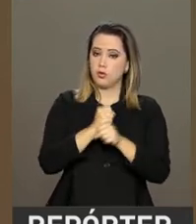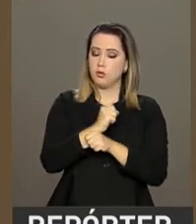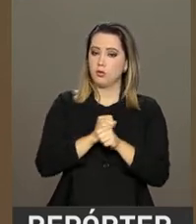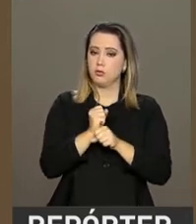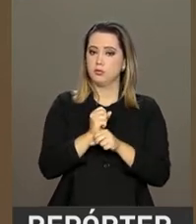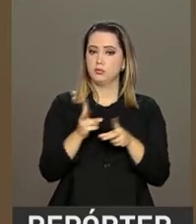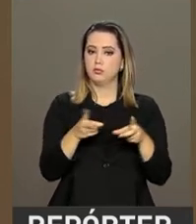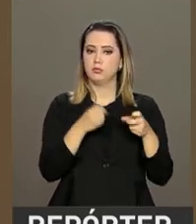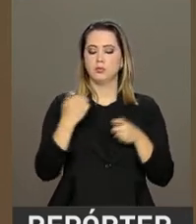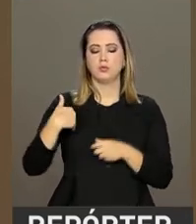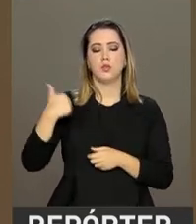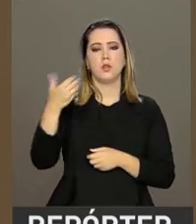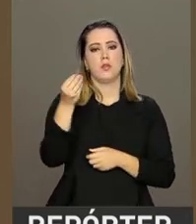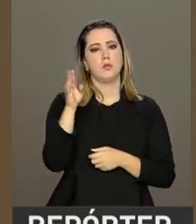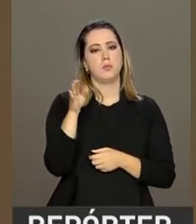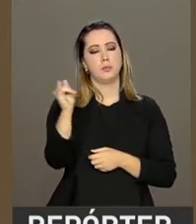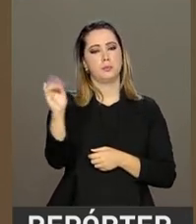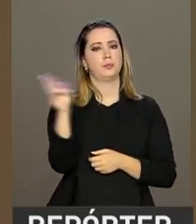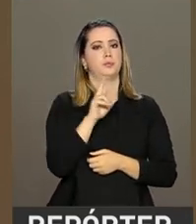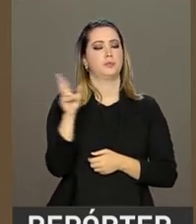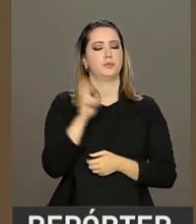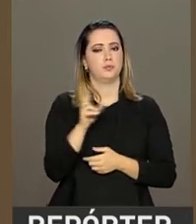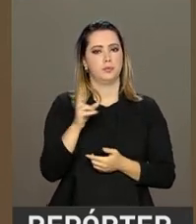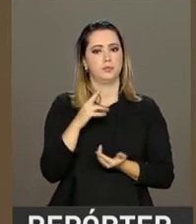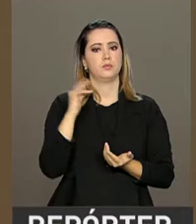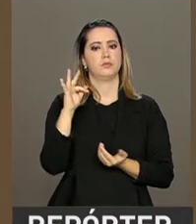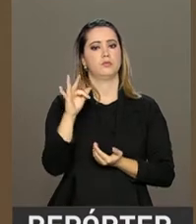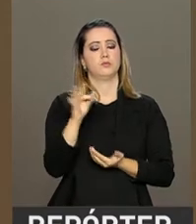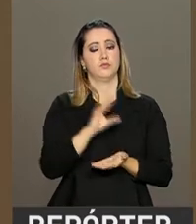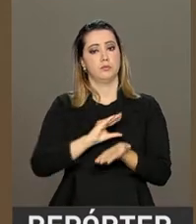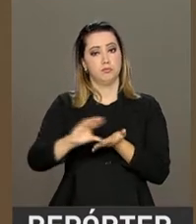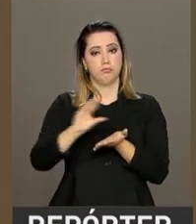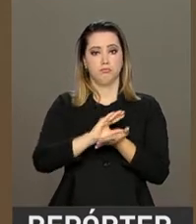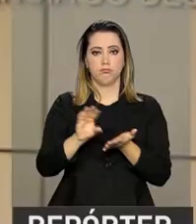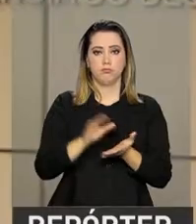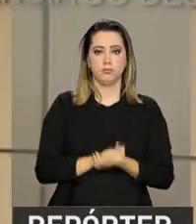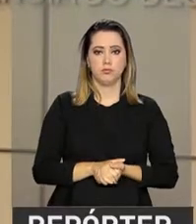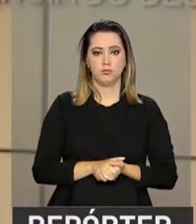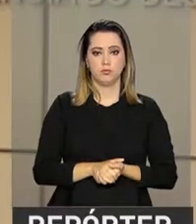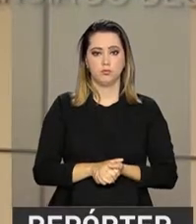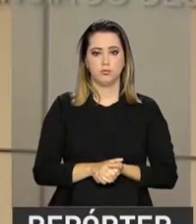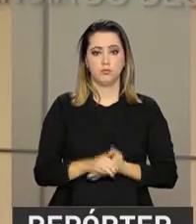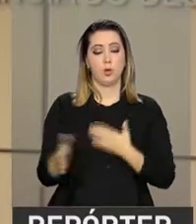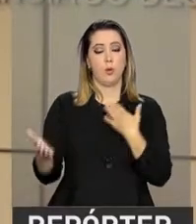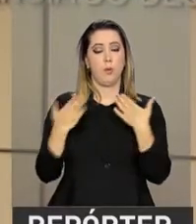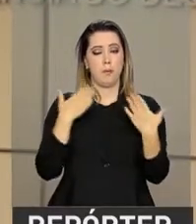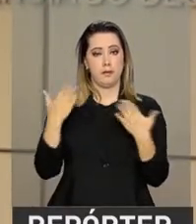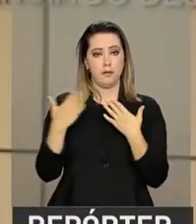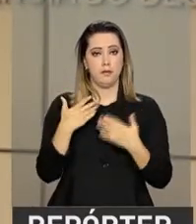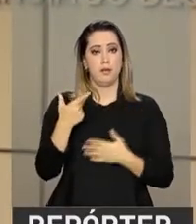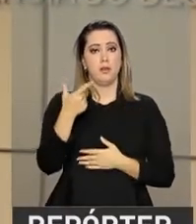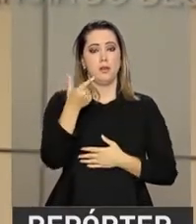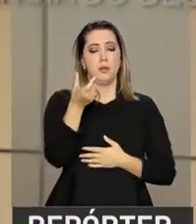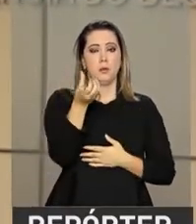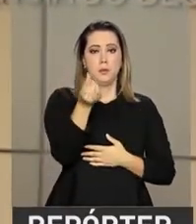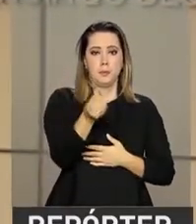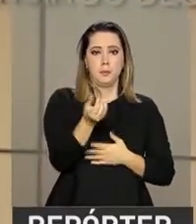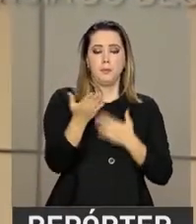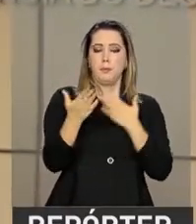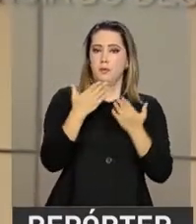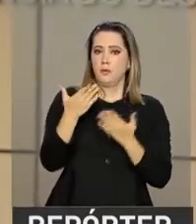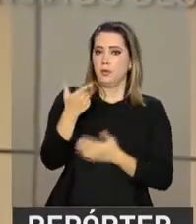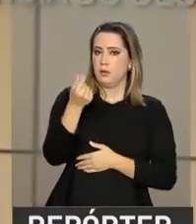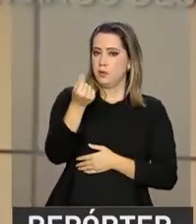previsão é de mais de 10 bilhões de reais em investimentos se compararmos 2016 com